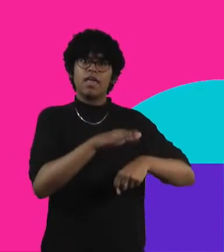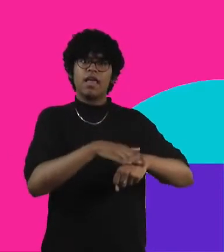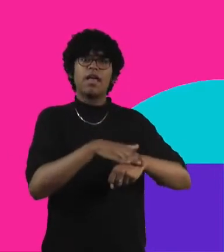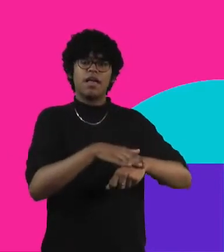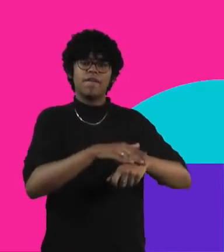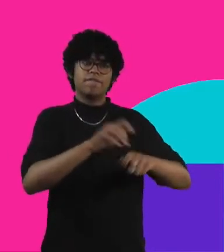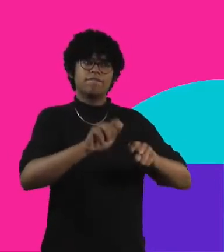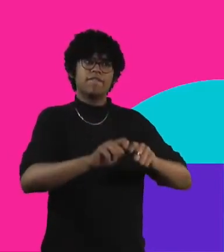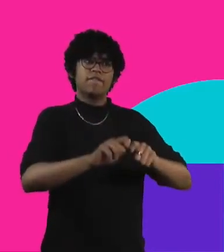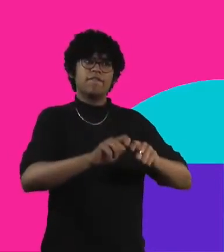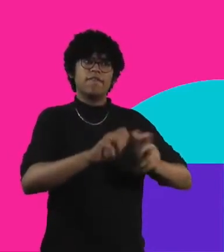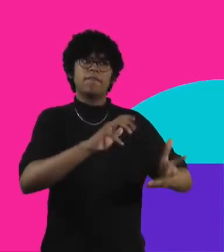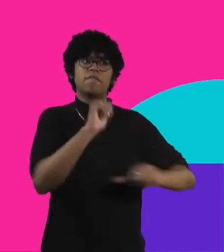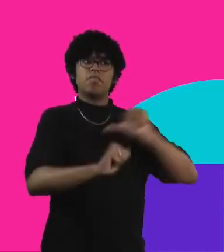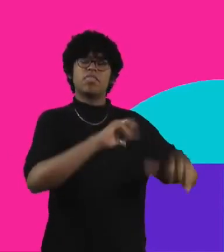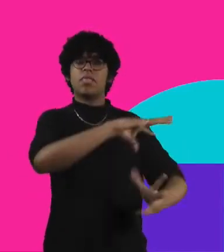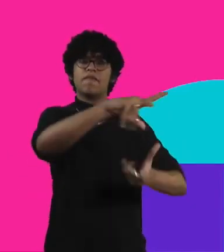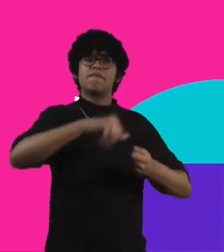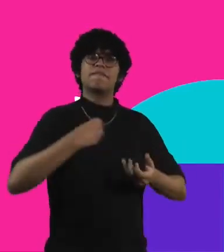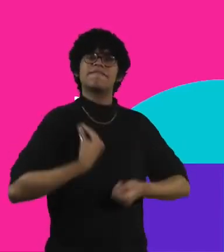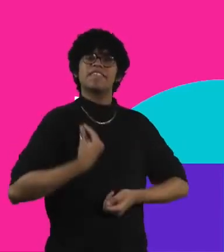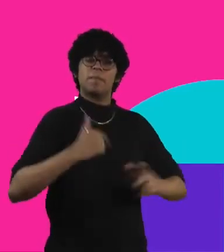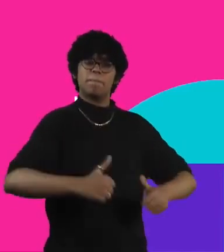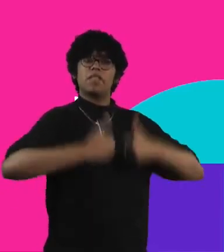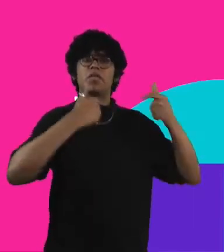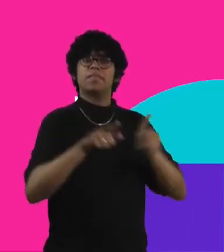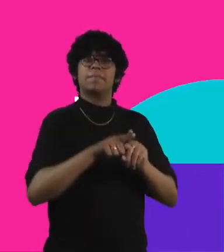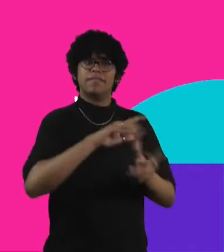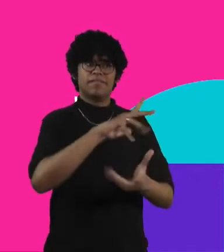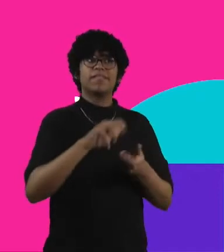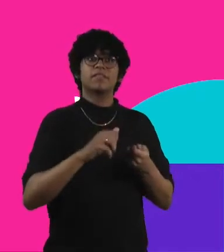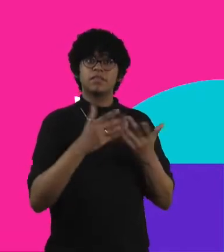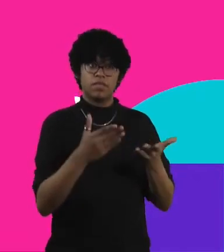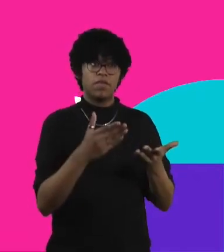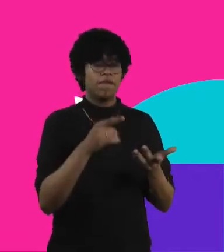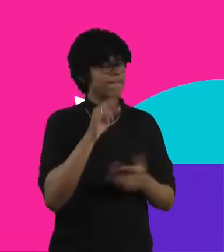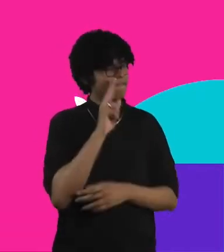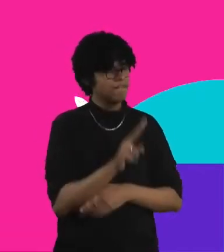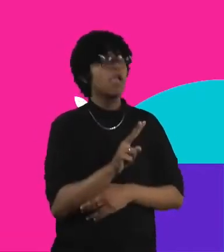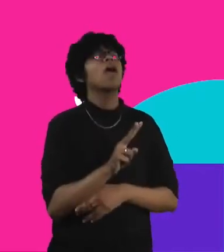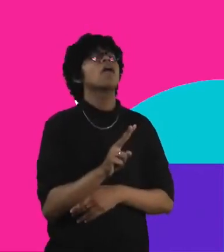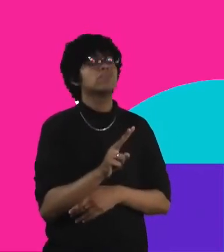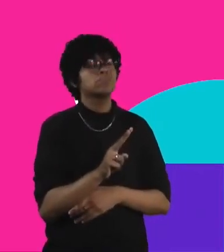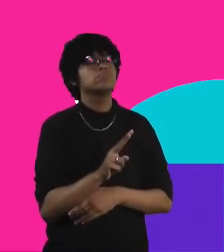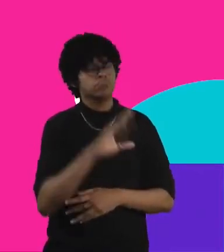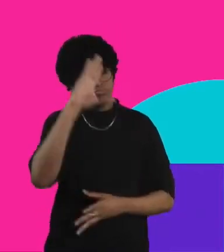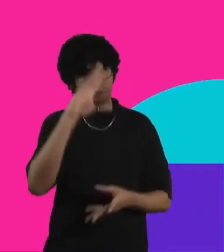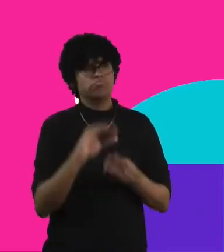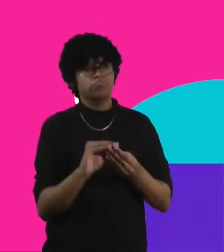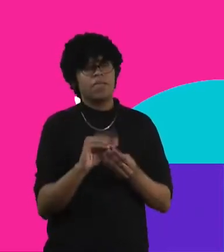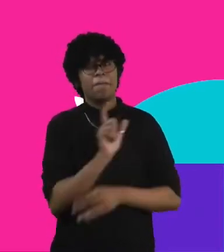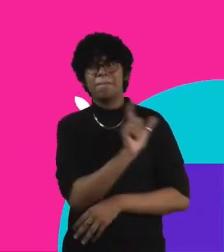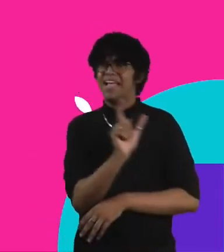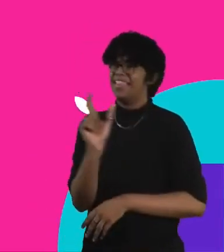melhorar vidas e planetas, certo? Então, a gente pega essa interpretação e vê que muitas vezes, em outros campos, essa palavra vai